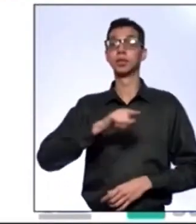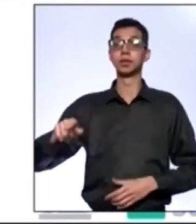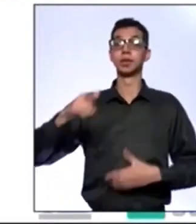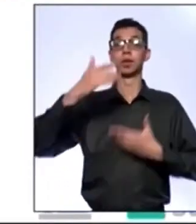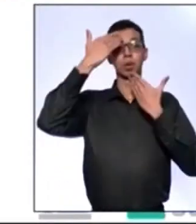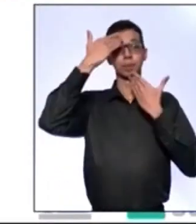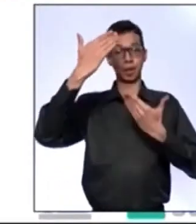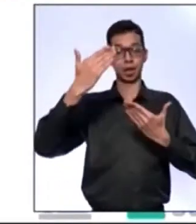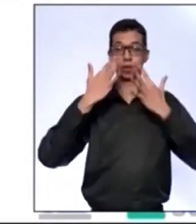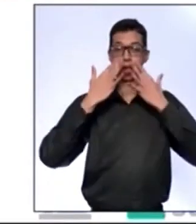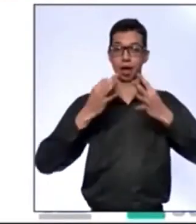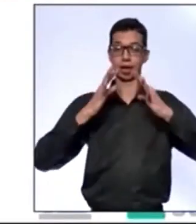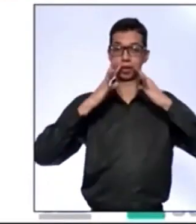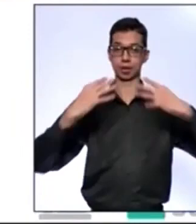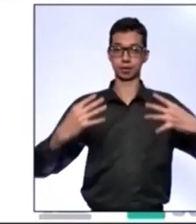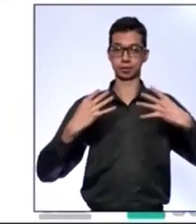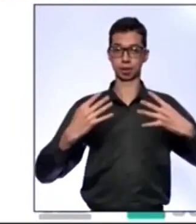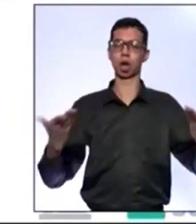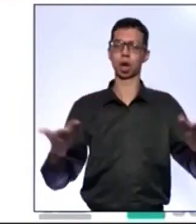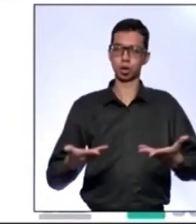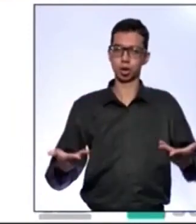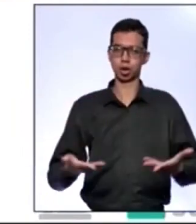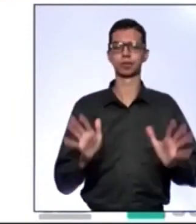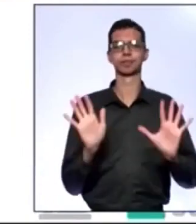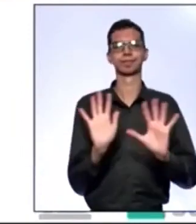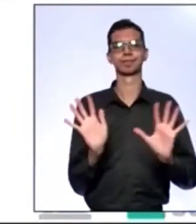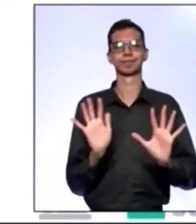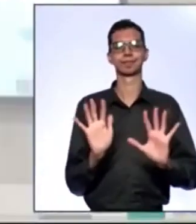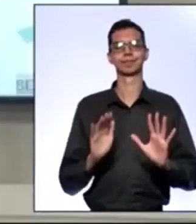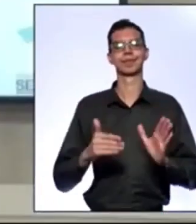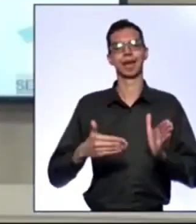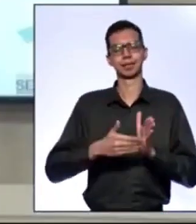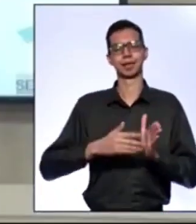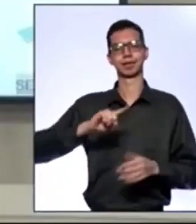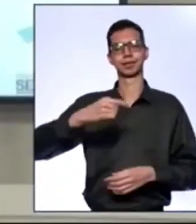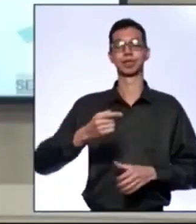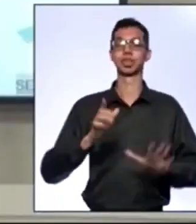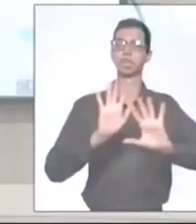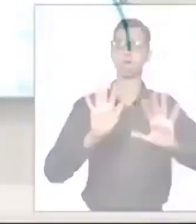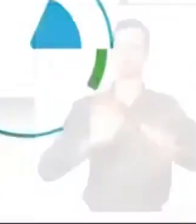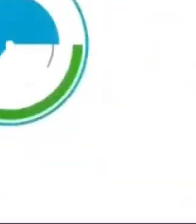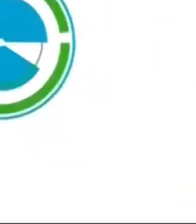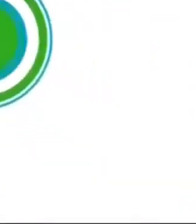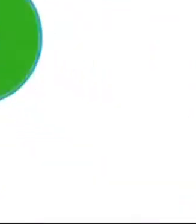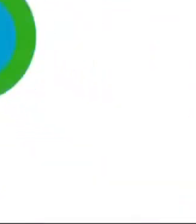de vocês. Eu me despeço e até a próxima. Tchau, tchau.